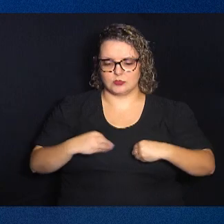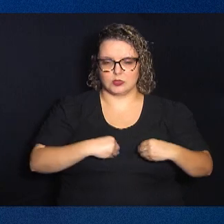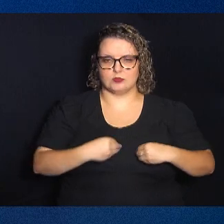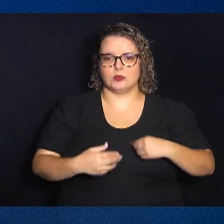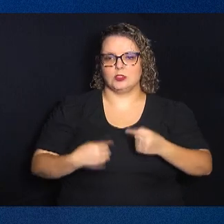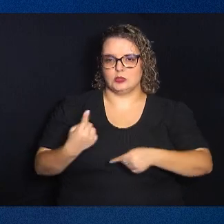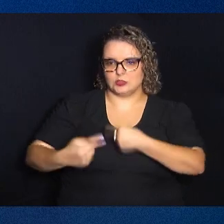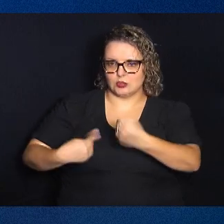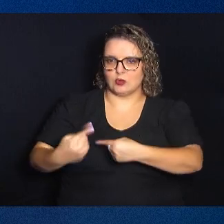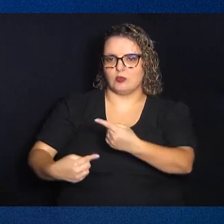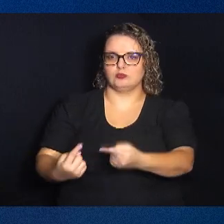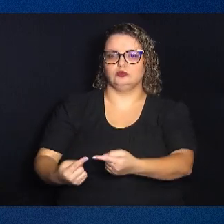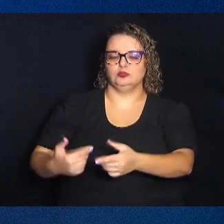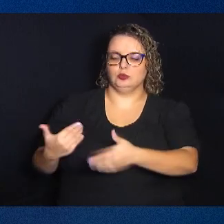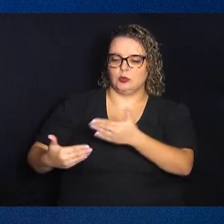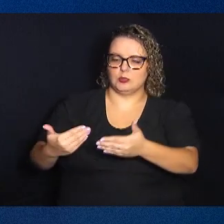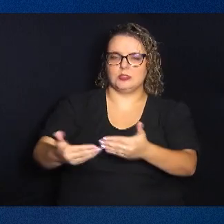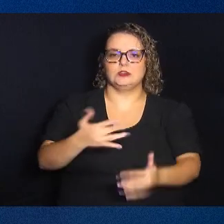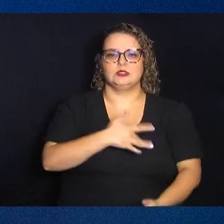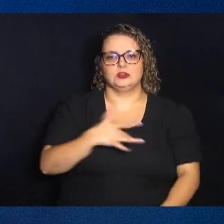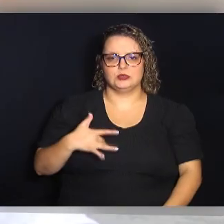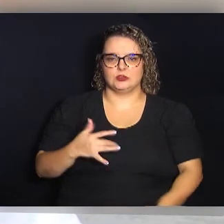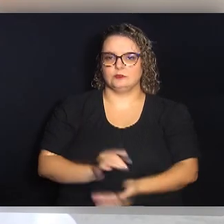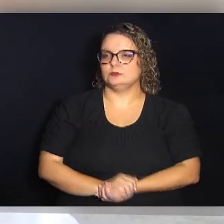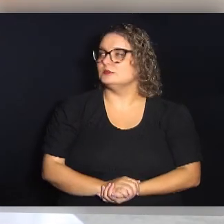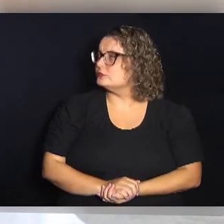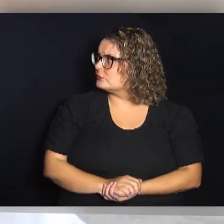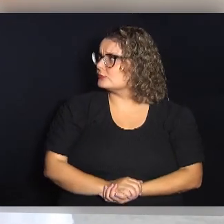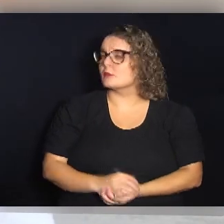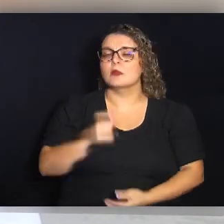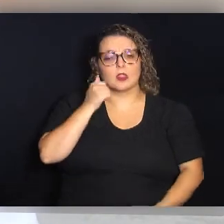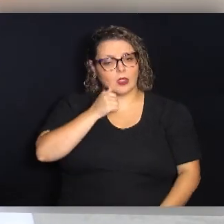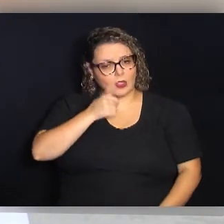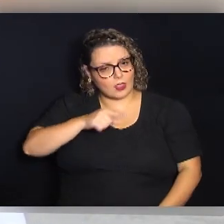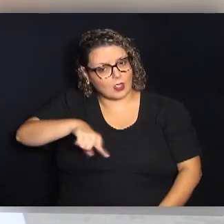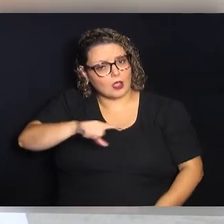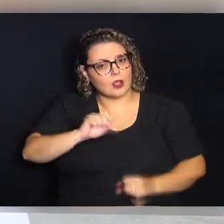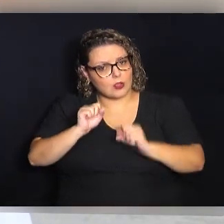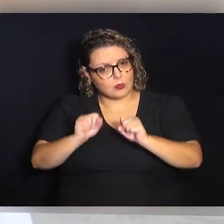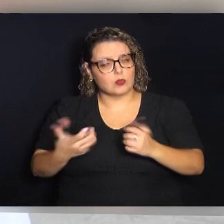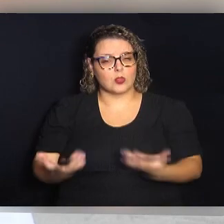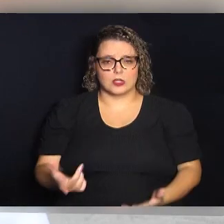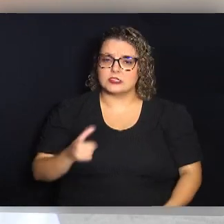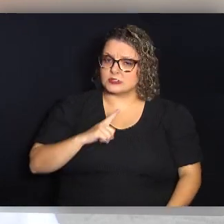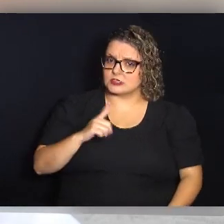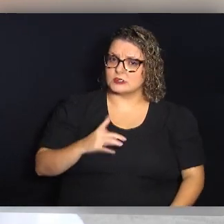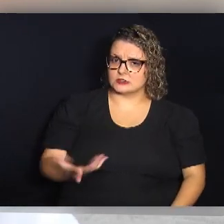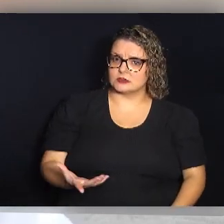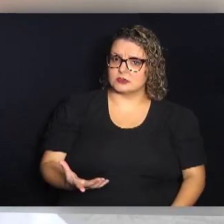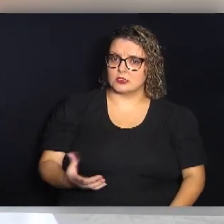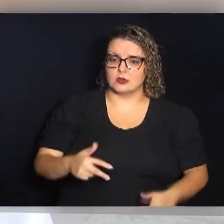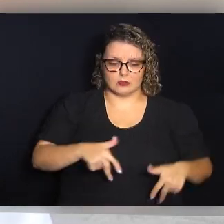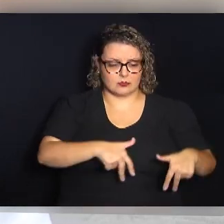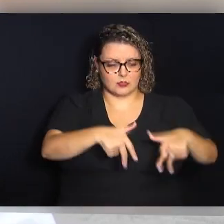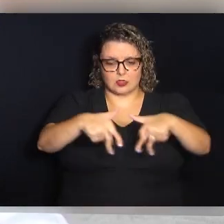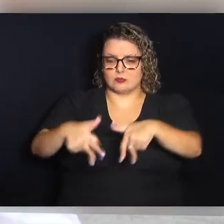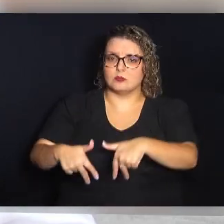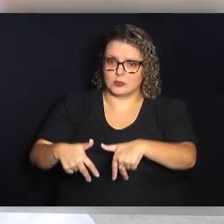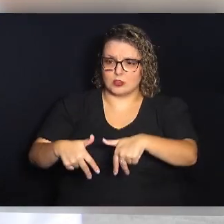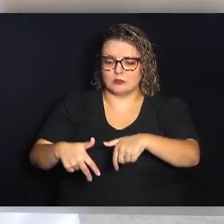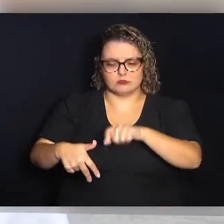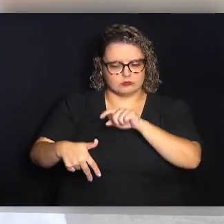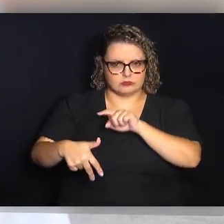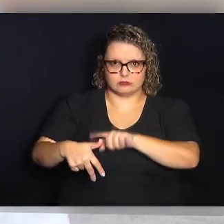exames e outros procedimentos de saúde elas possam né Eh eh ter como acompanhante